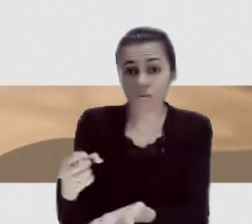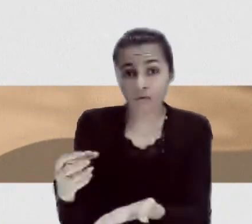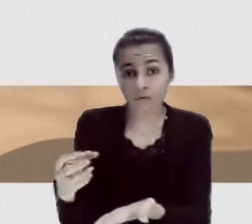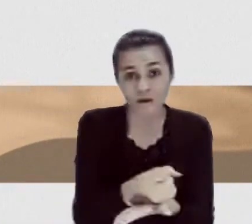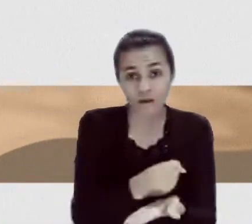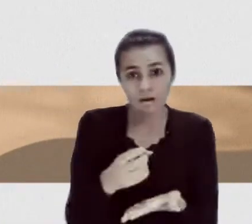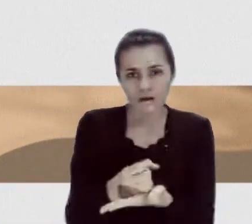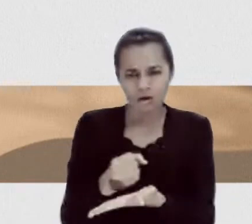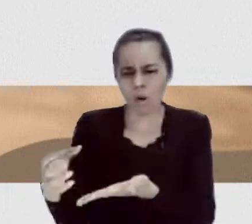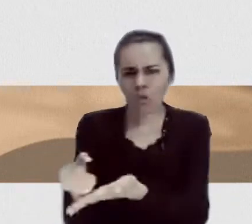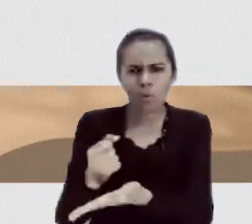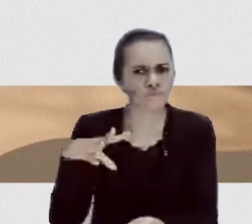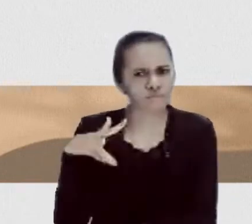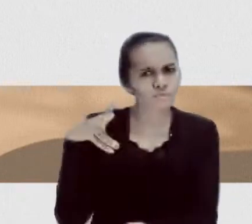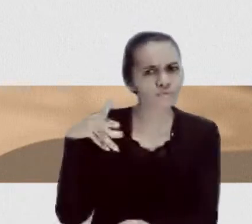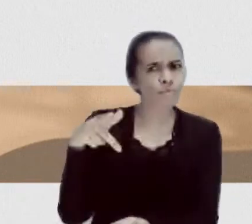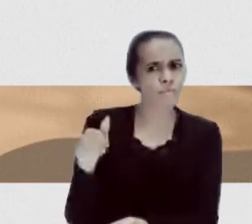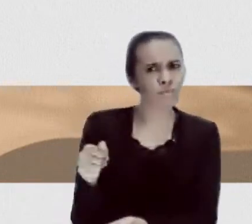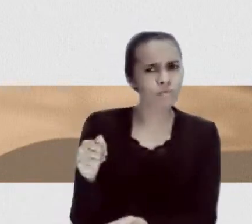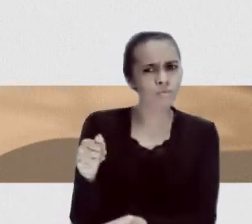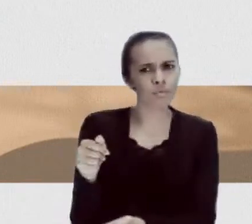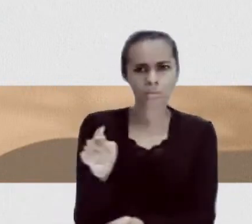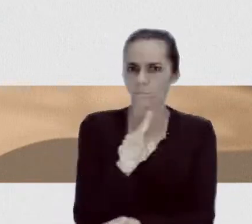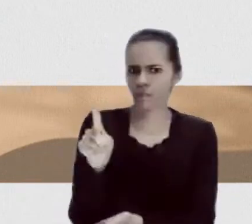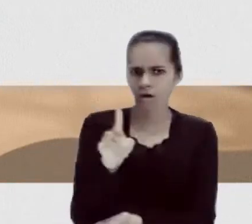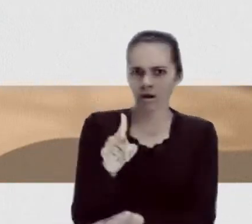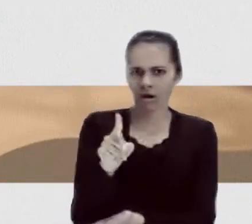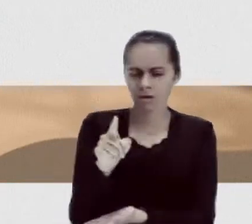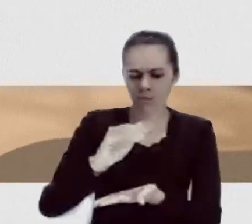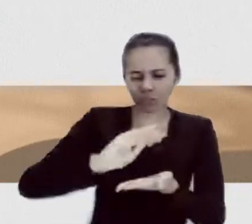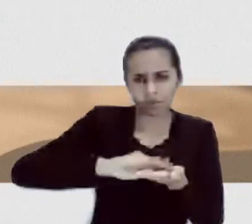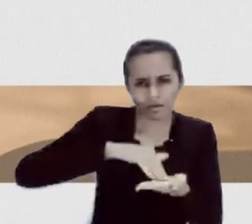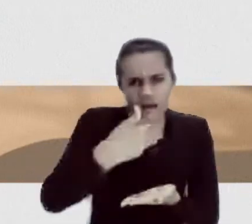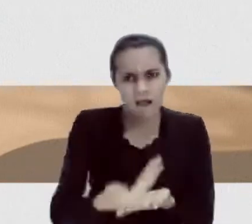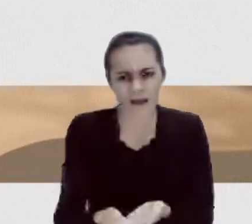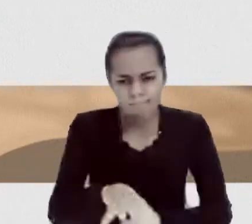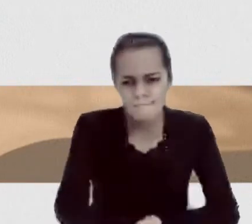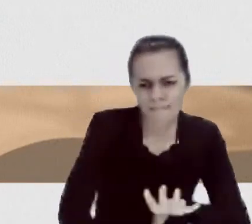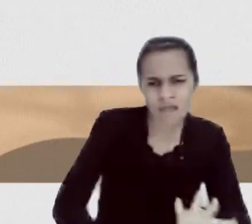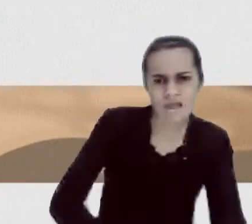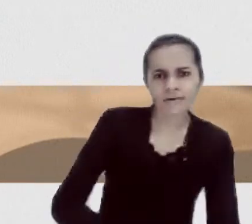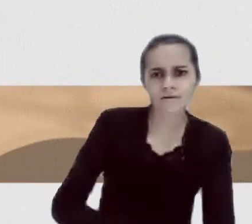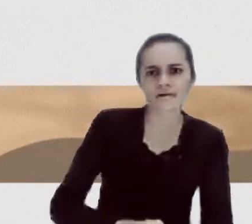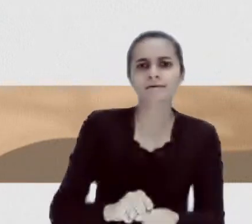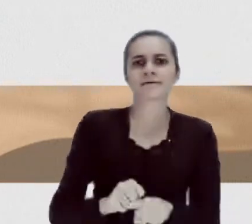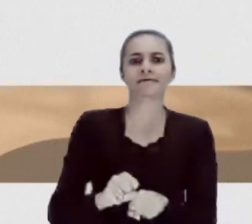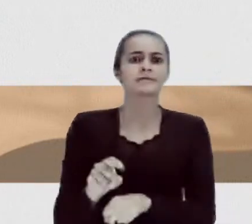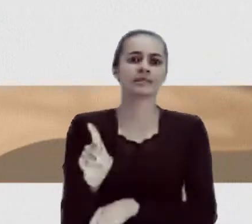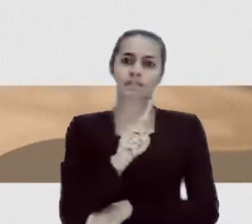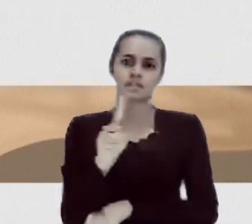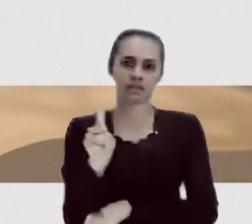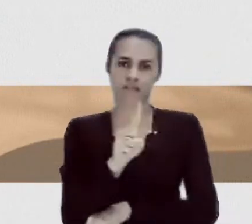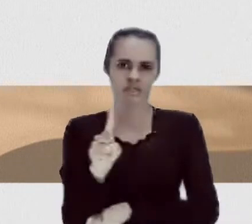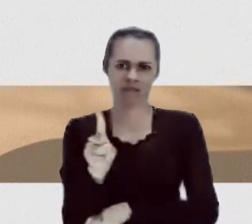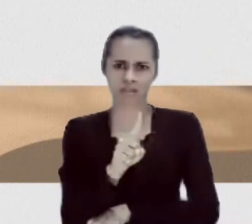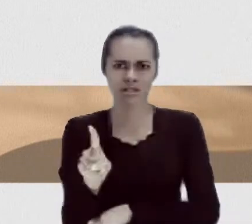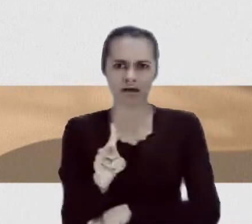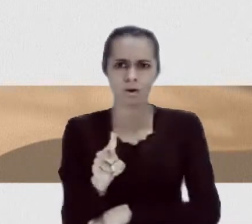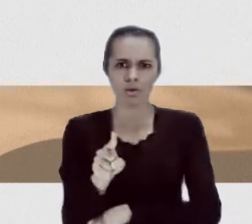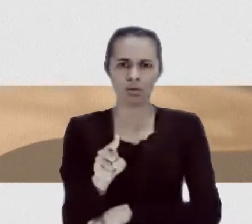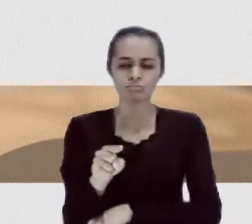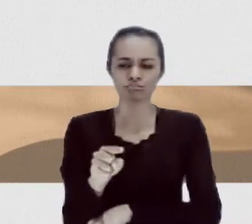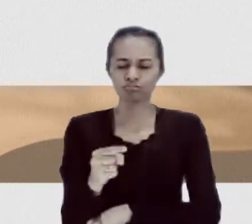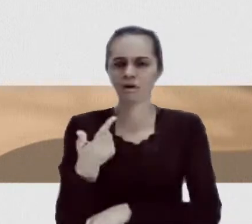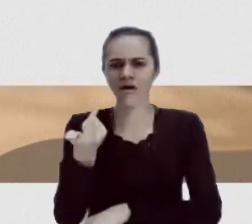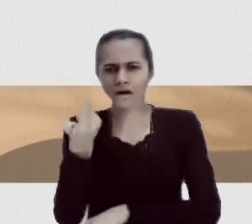nem ajuntem as espigas caídas de sua colheita, não passem 2 vezes pela sua vinha, nem apanhem as uvas que